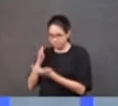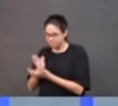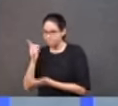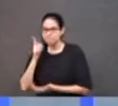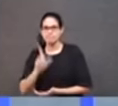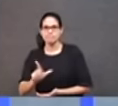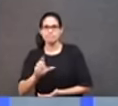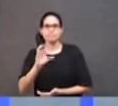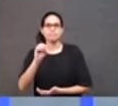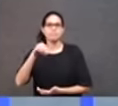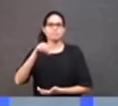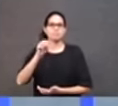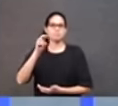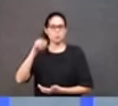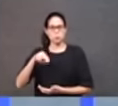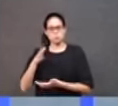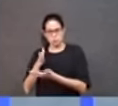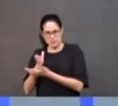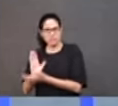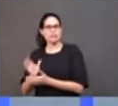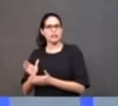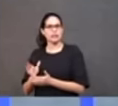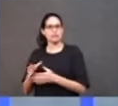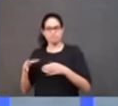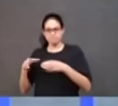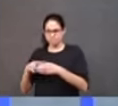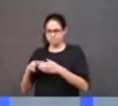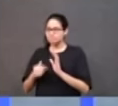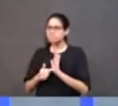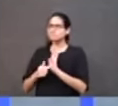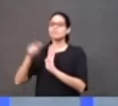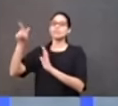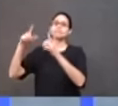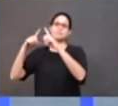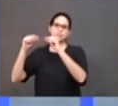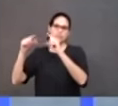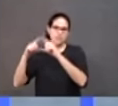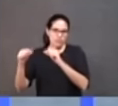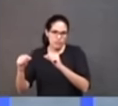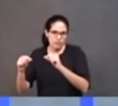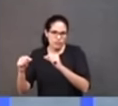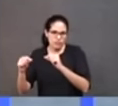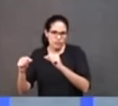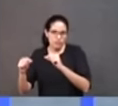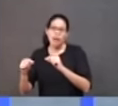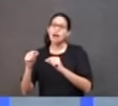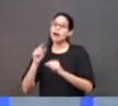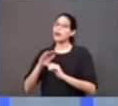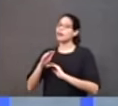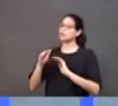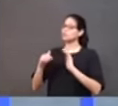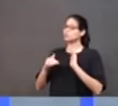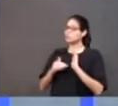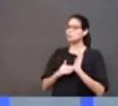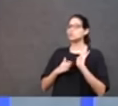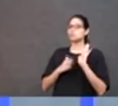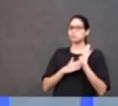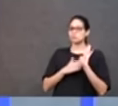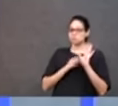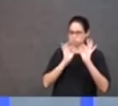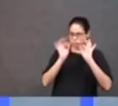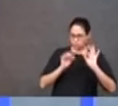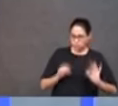Universitário, consolidadas e encaminhadas a Brasília, elas são consideradas em todas as demandas propostas pela